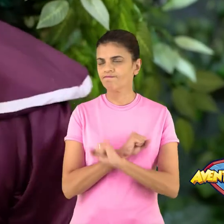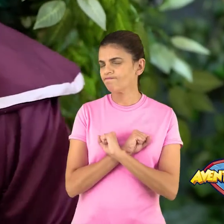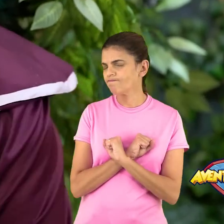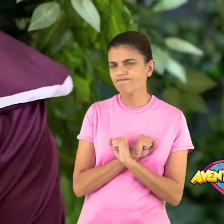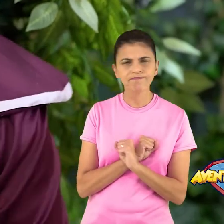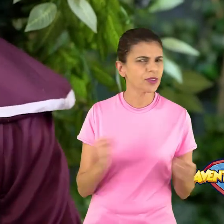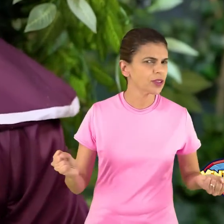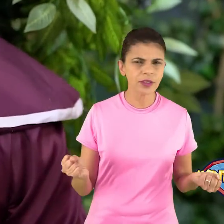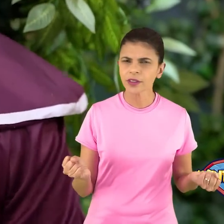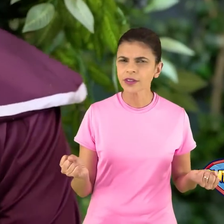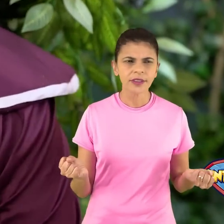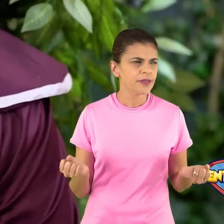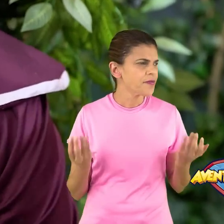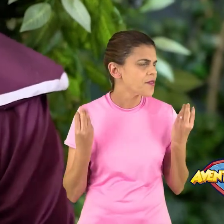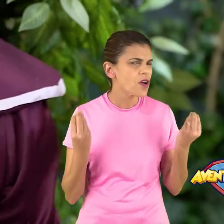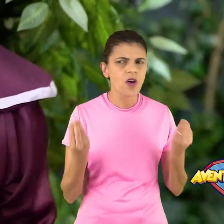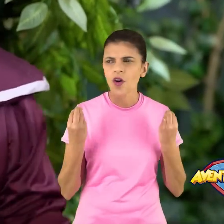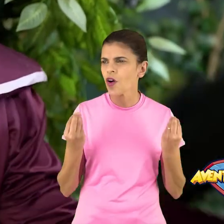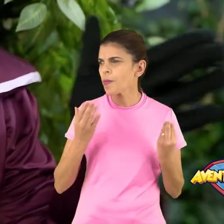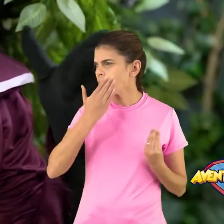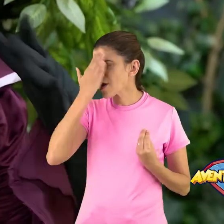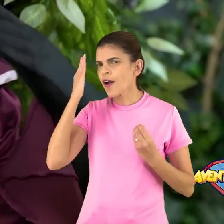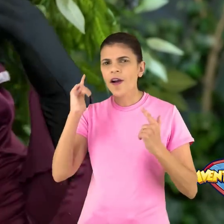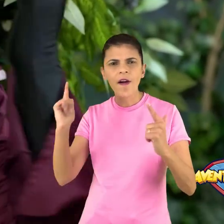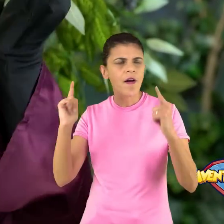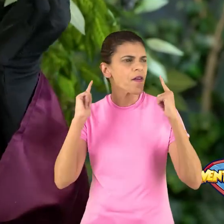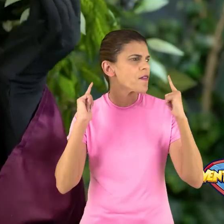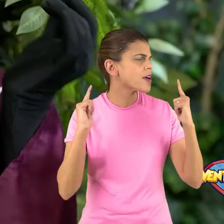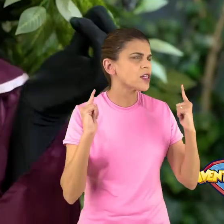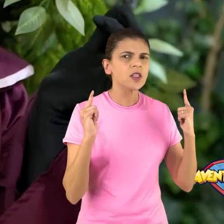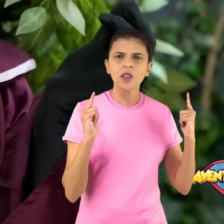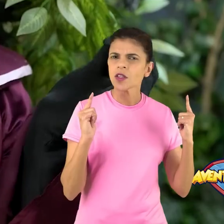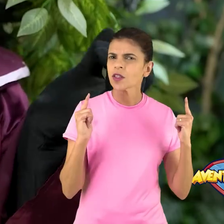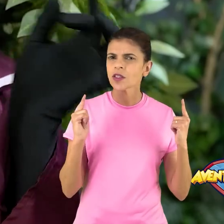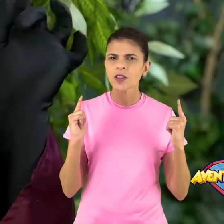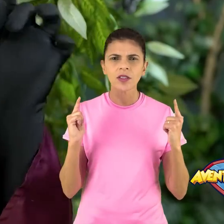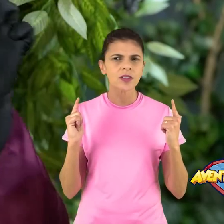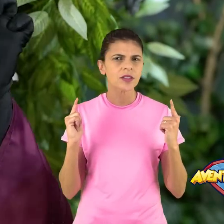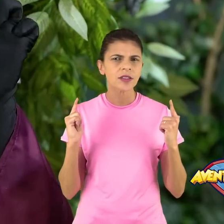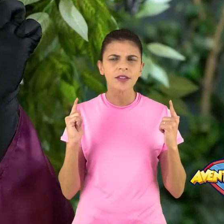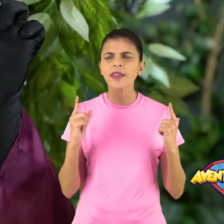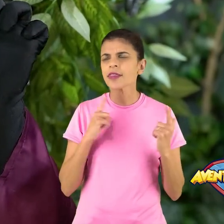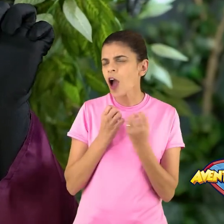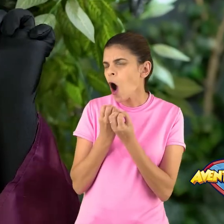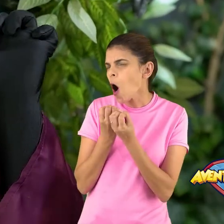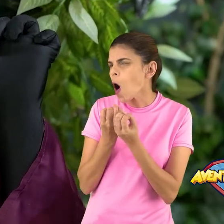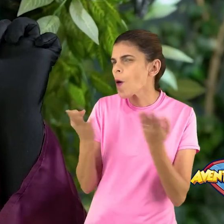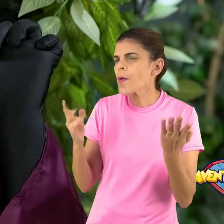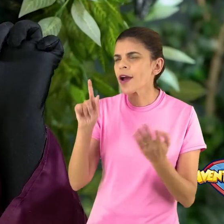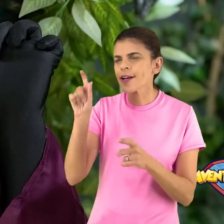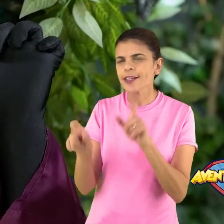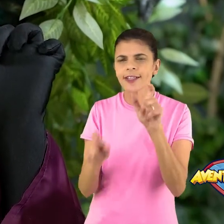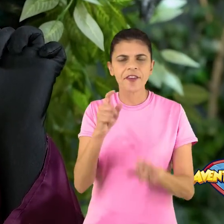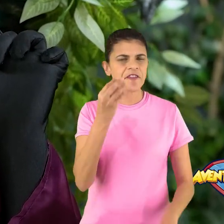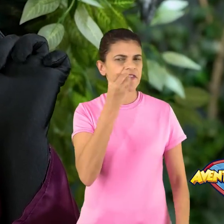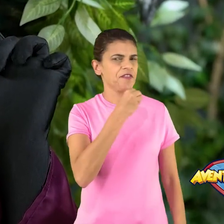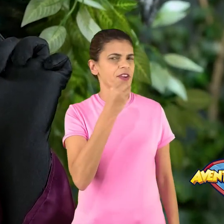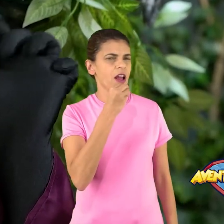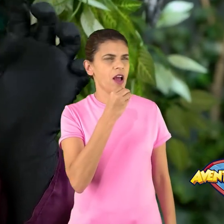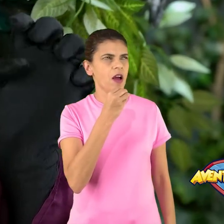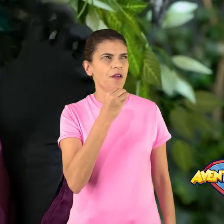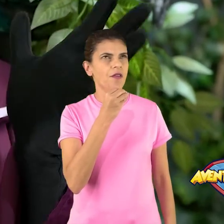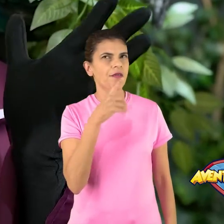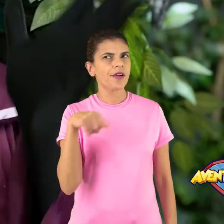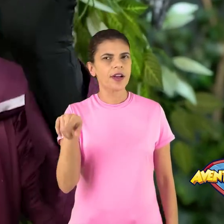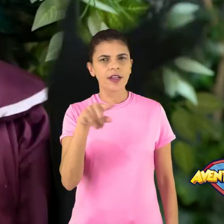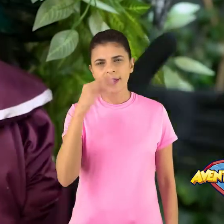Não é possível. Os aventureiros precisam ter um ponto fraco. Algo que faça